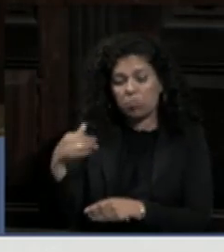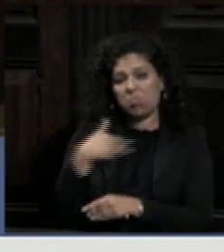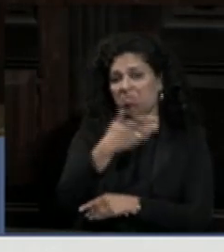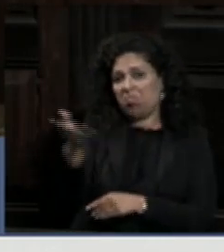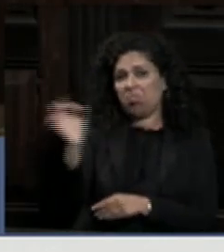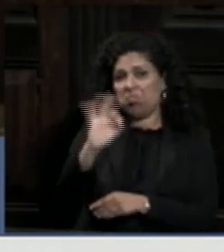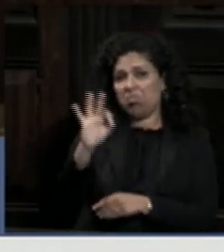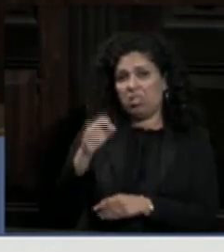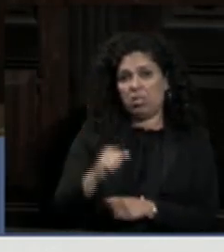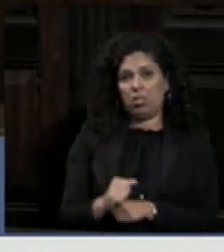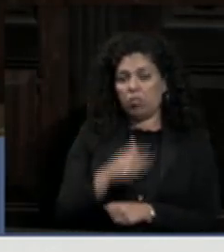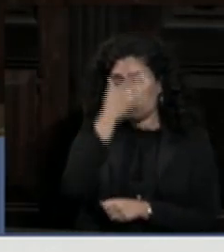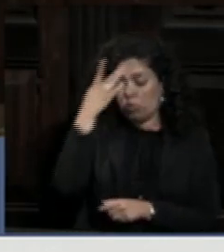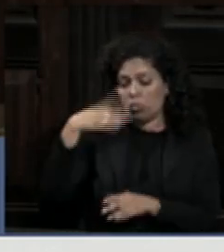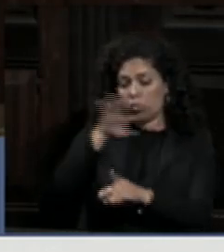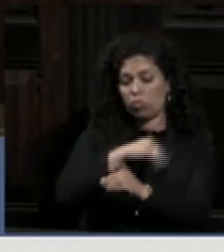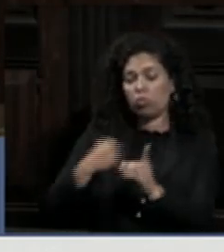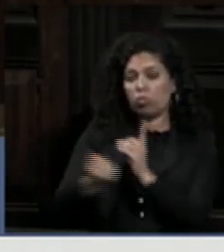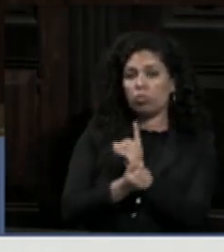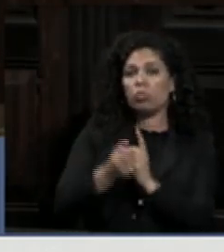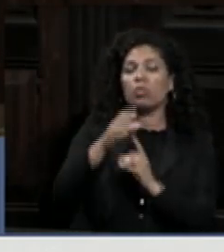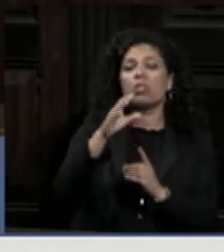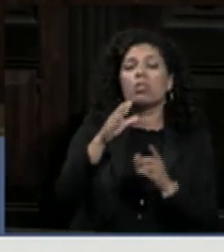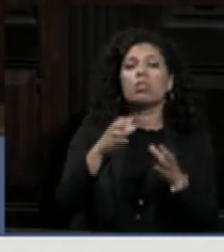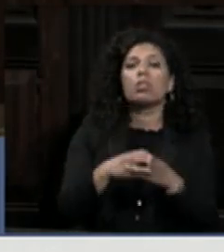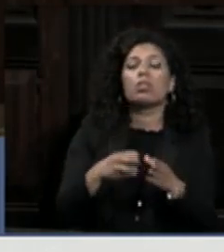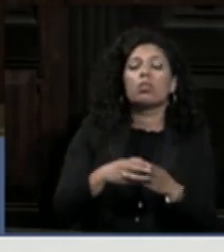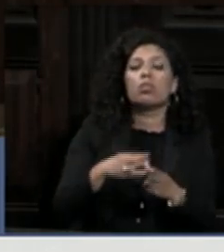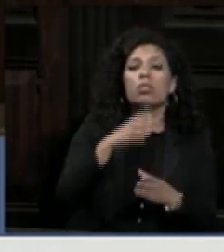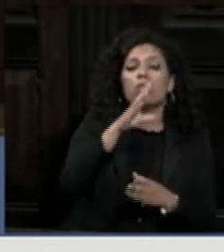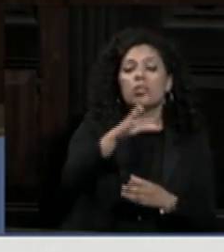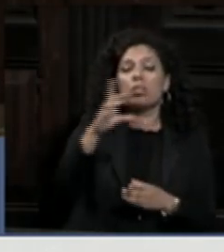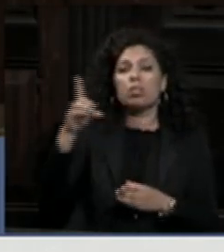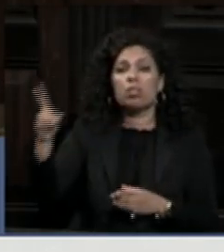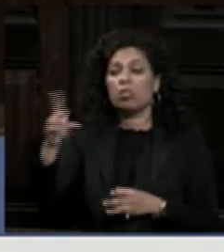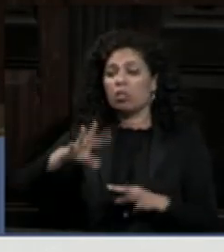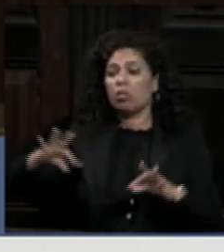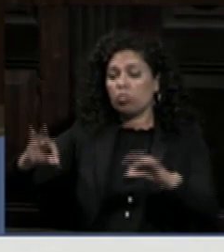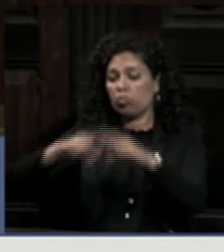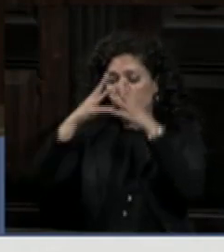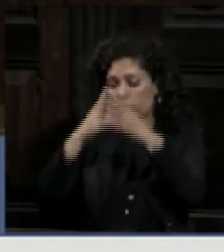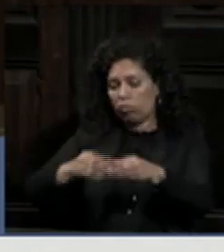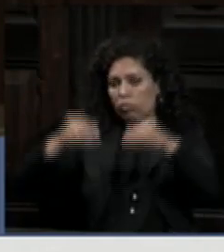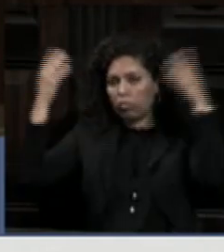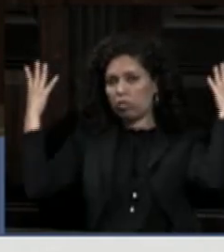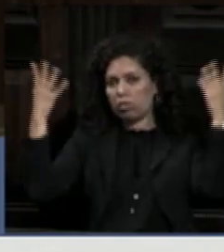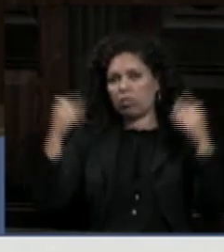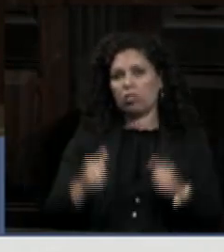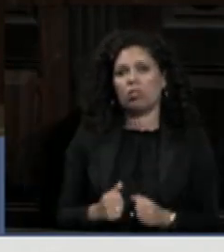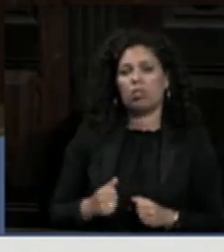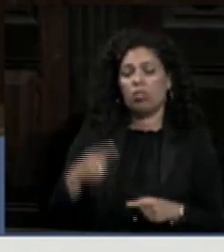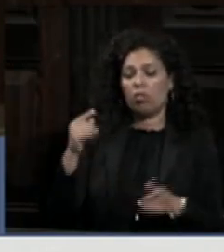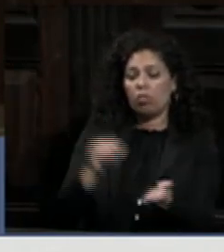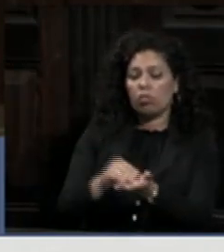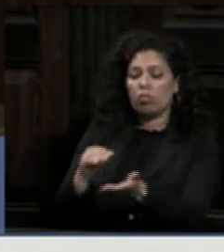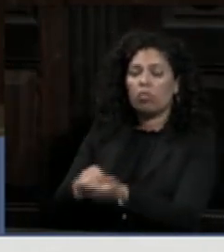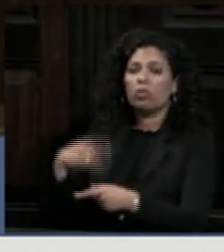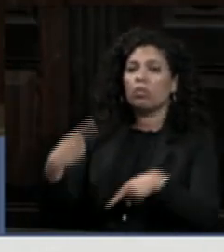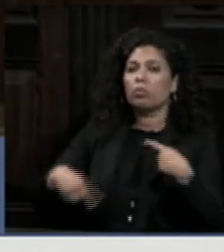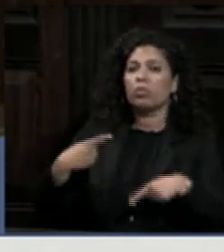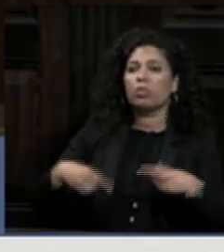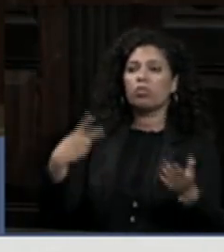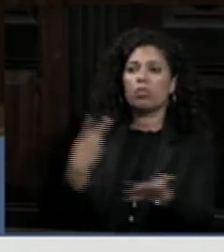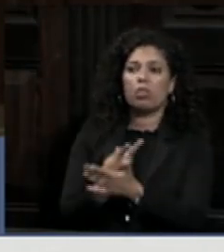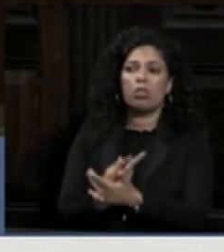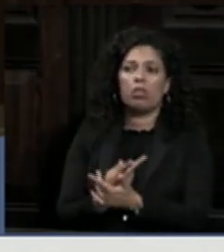completamente a lhe emprestei sido tratando o povo fazer uma política baixa covarde só